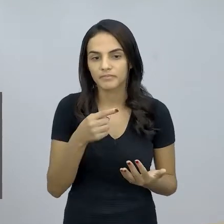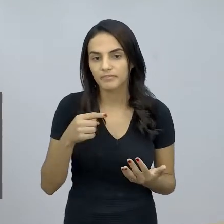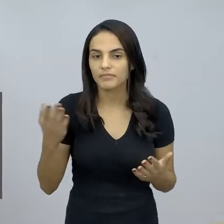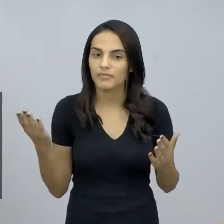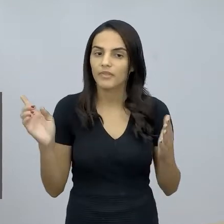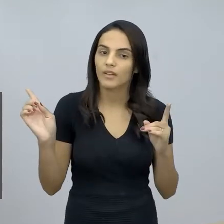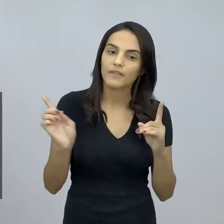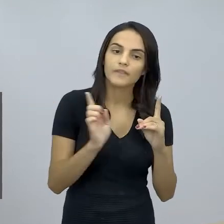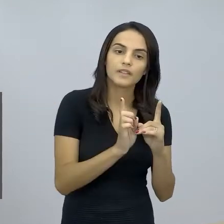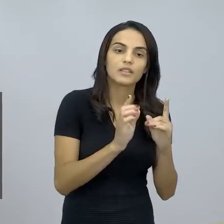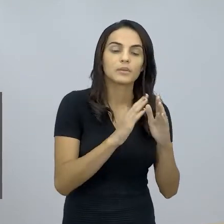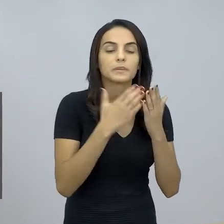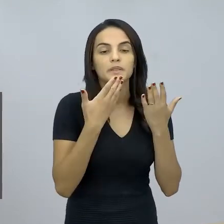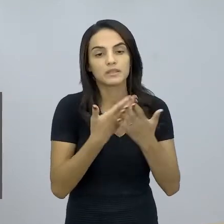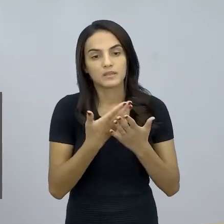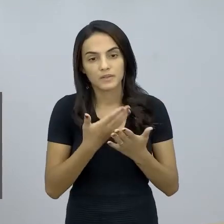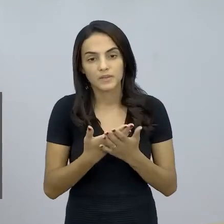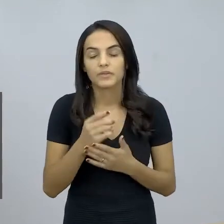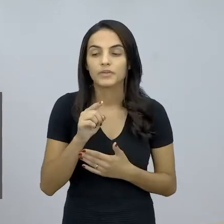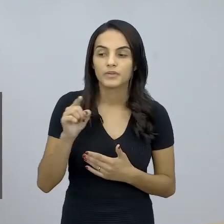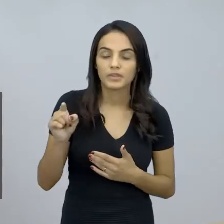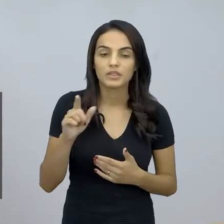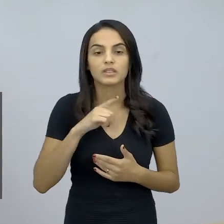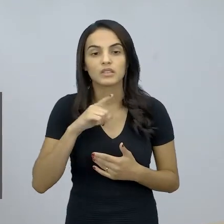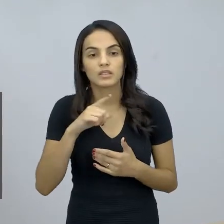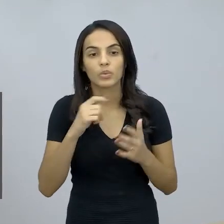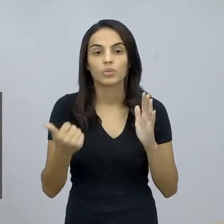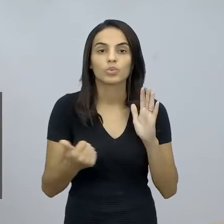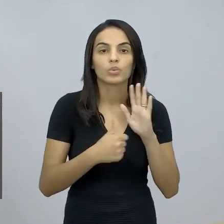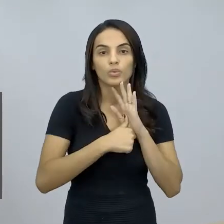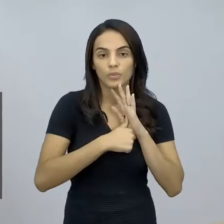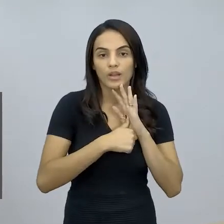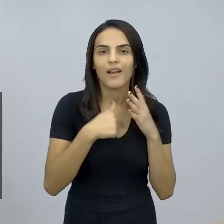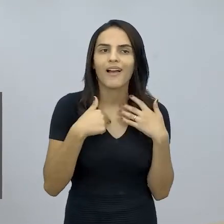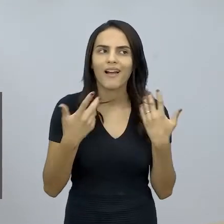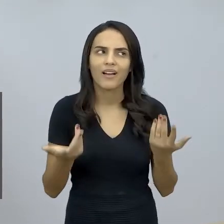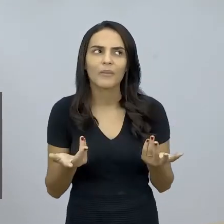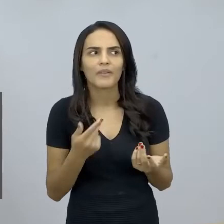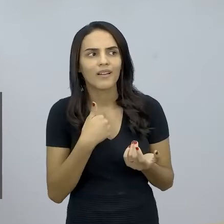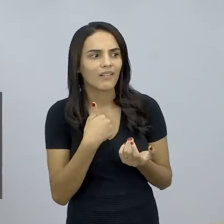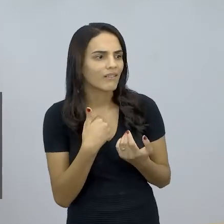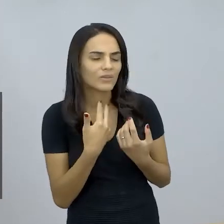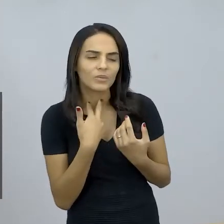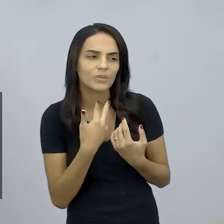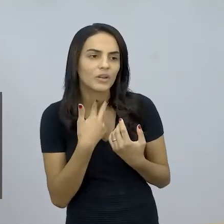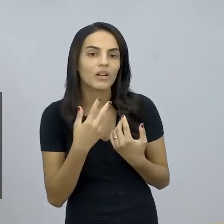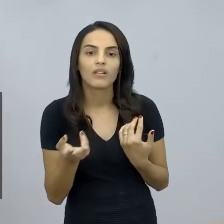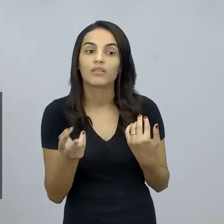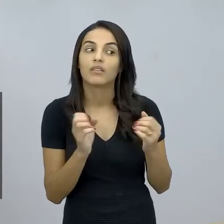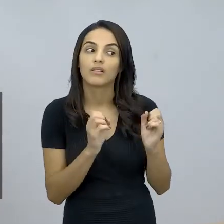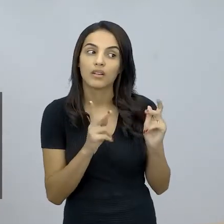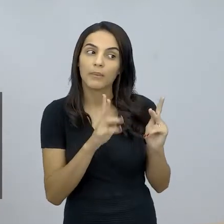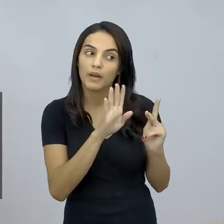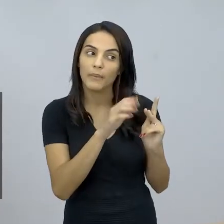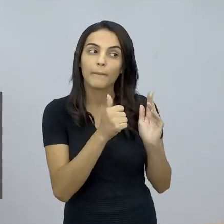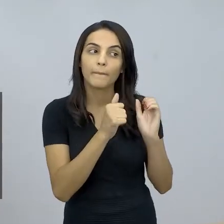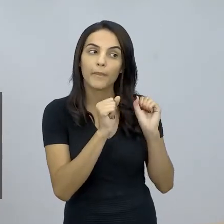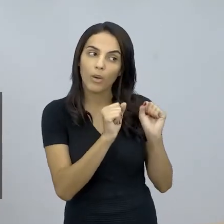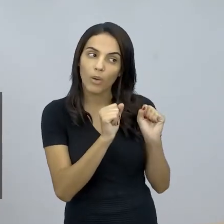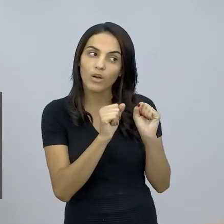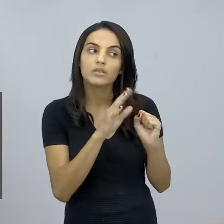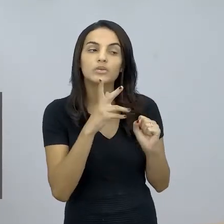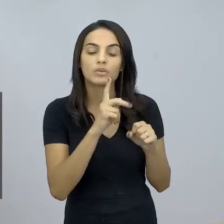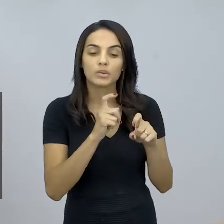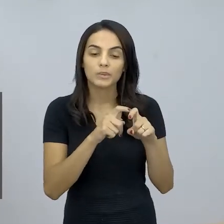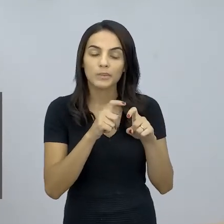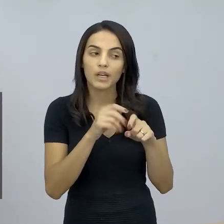escola, tá lá. Você tem de posse um documento que o aluno vai falar, professora, mas eu não posso. Como? Peraí, ó, aqui, ó. Pode. O médico diz que não tem